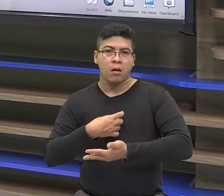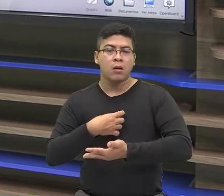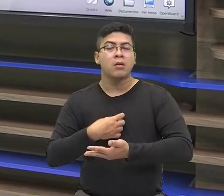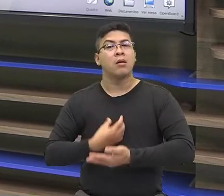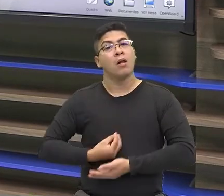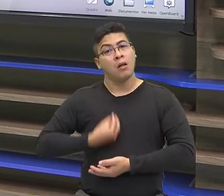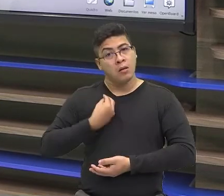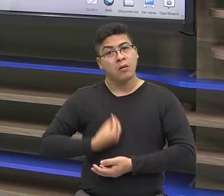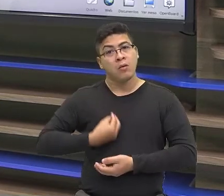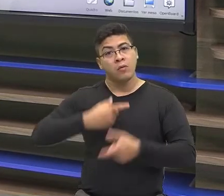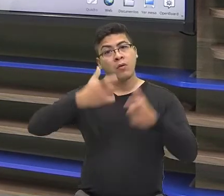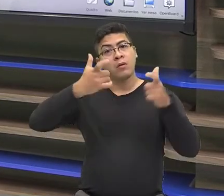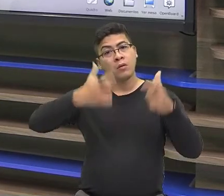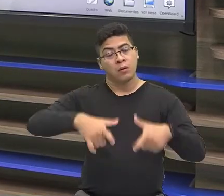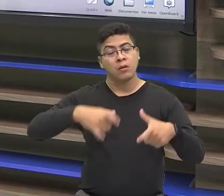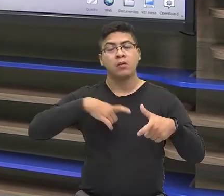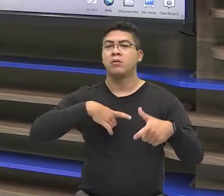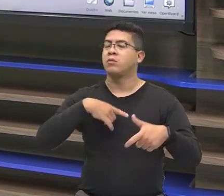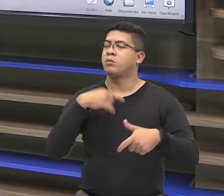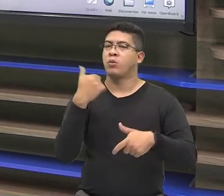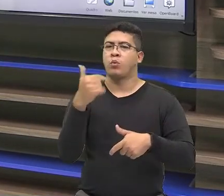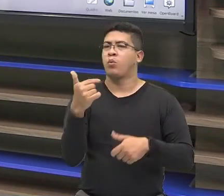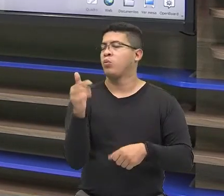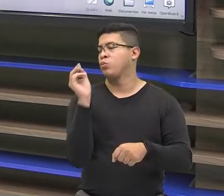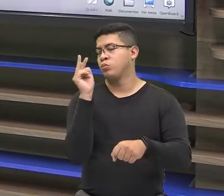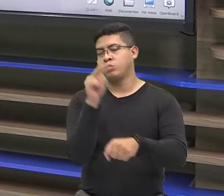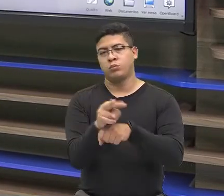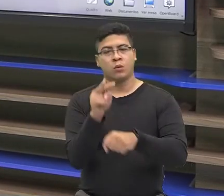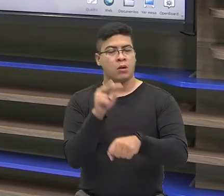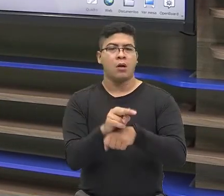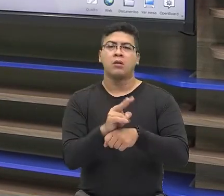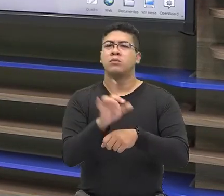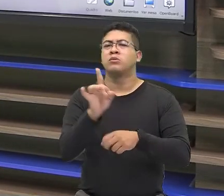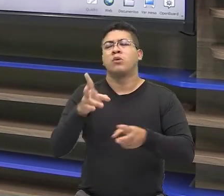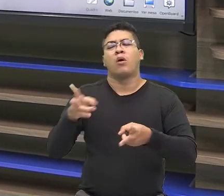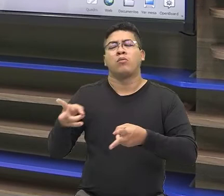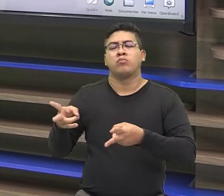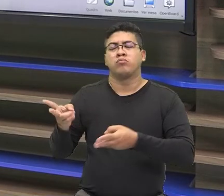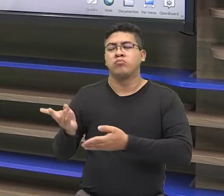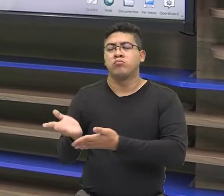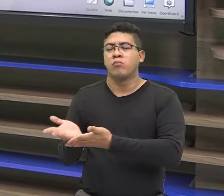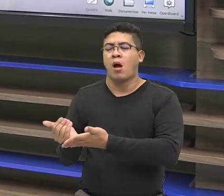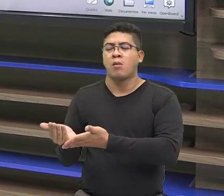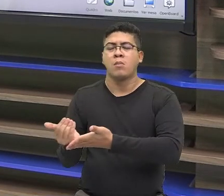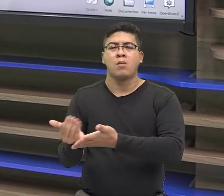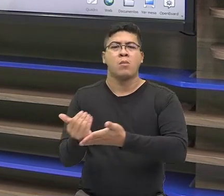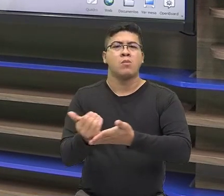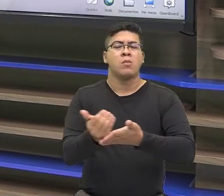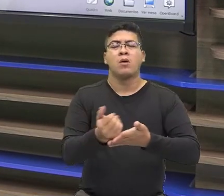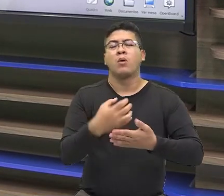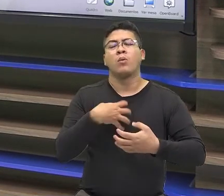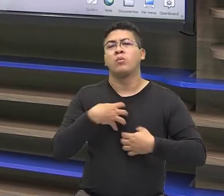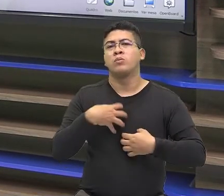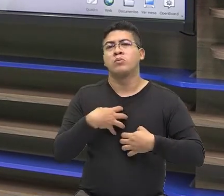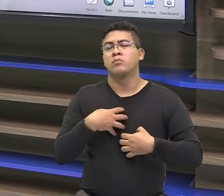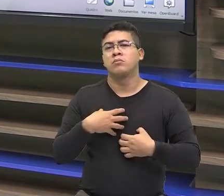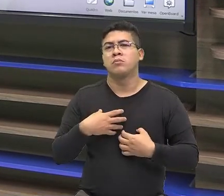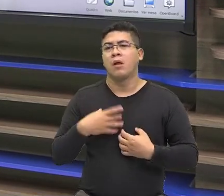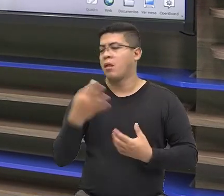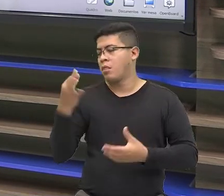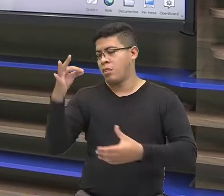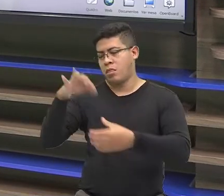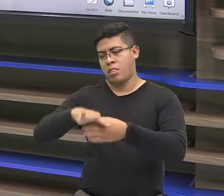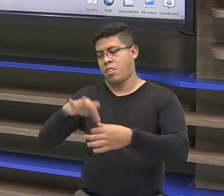mora em certo local, não cuida, ele tira apenas as coisas que a terra dá, né? Ele não